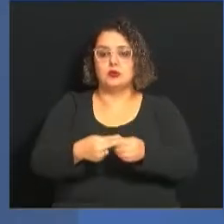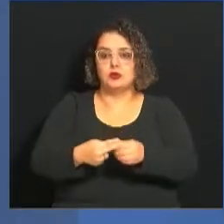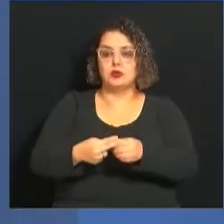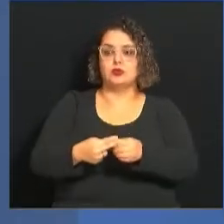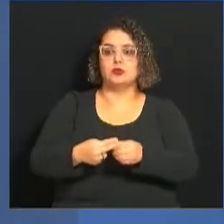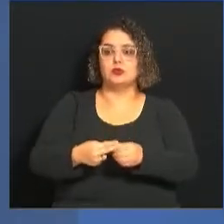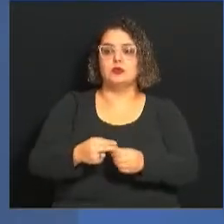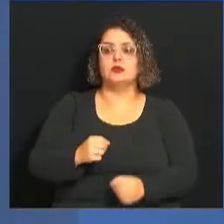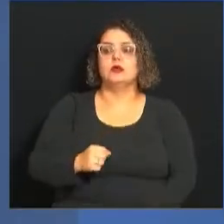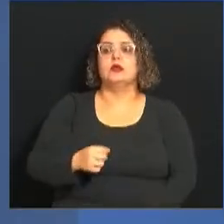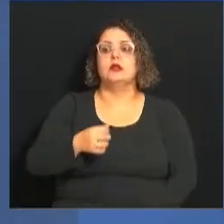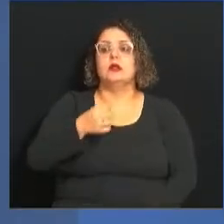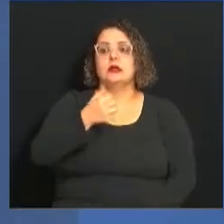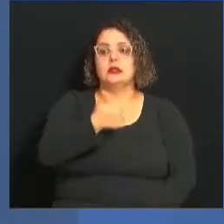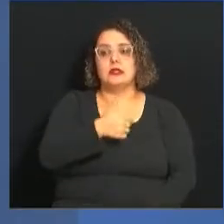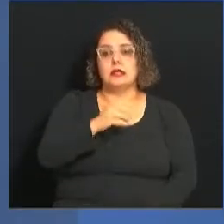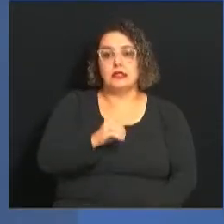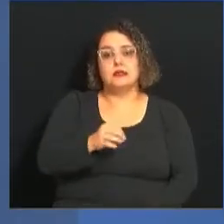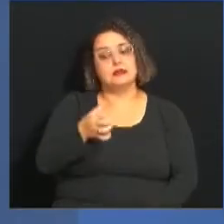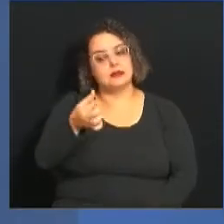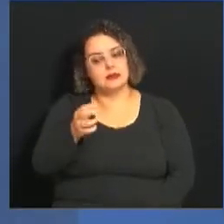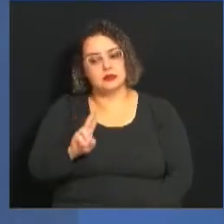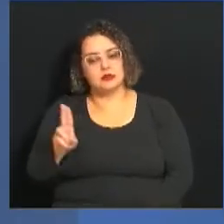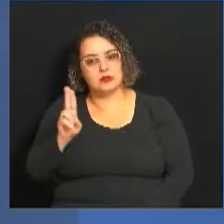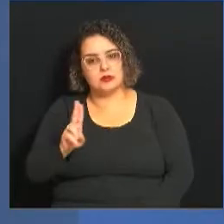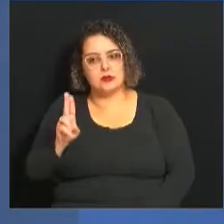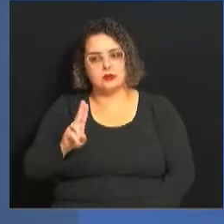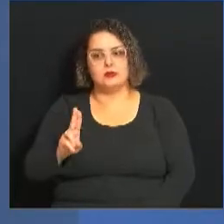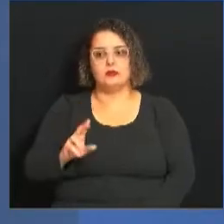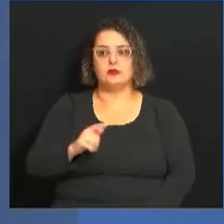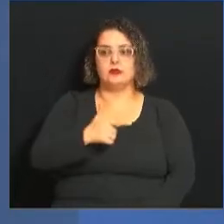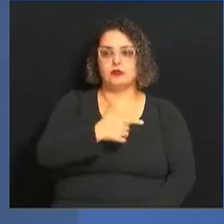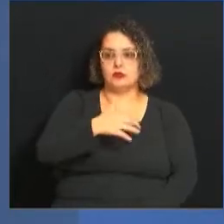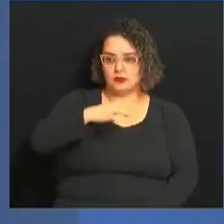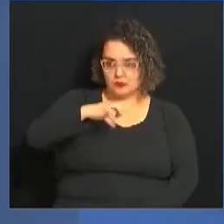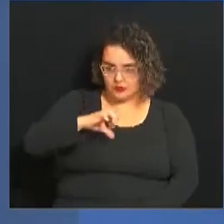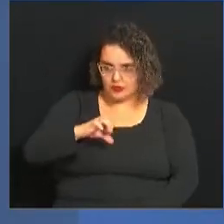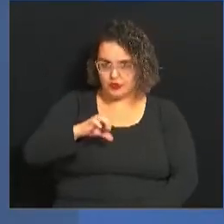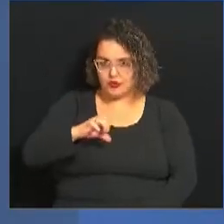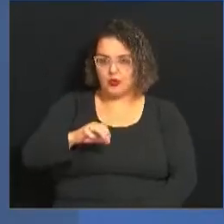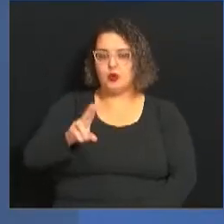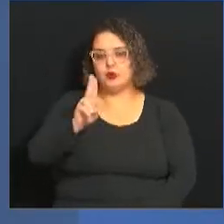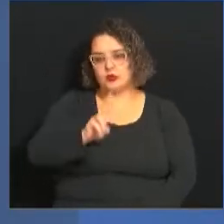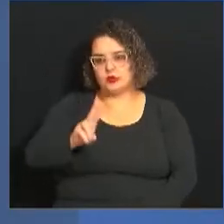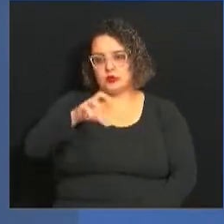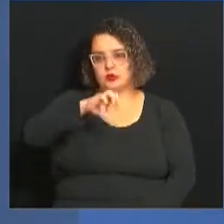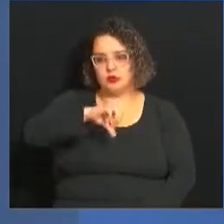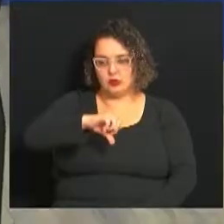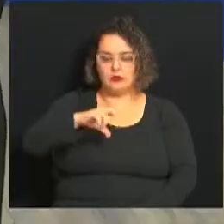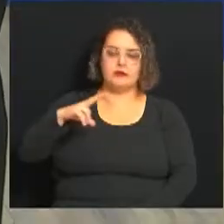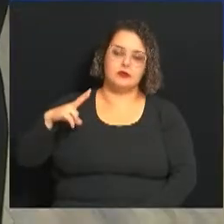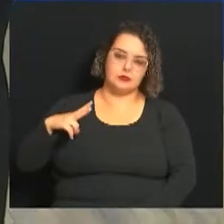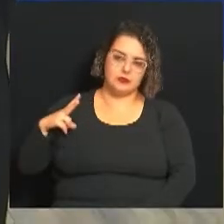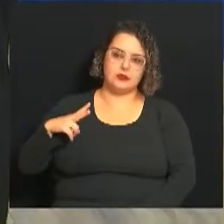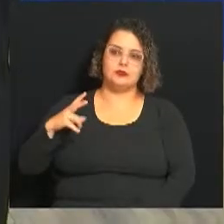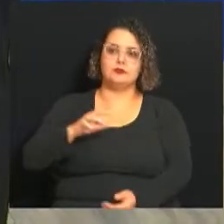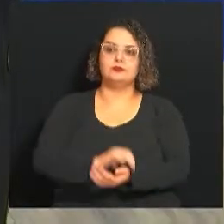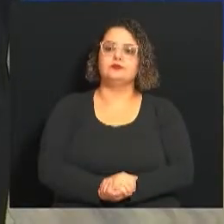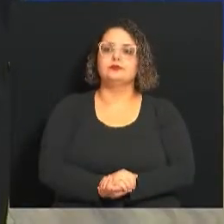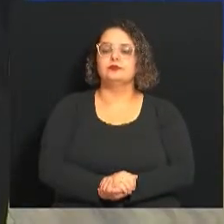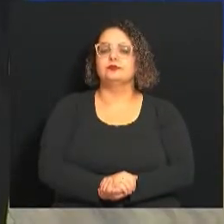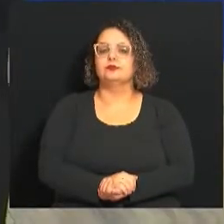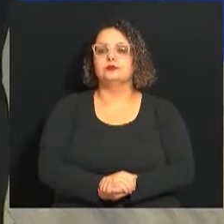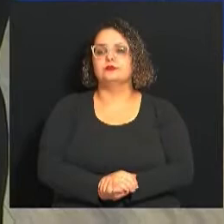6 estão ocupados. E na rede particular, dos 29 leitos, 9 estão ocupados. Vamos falar agora sobre